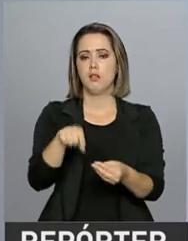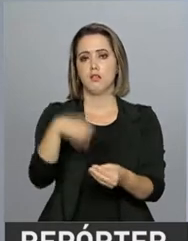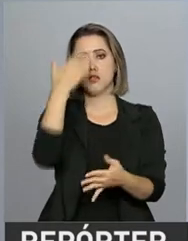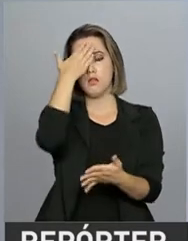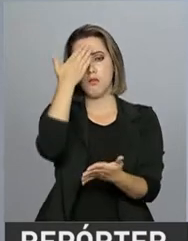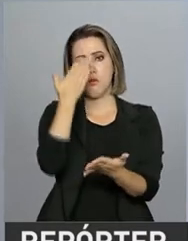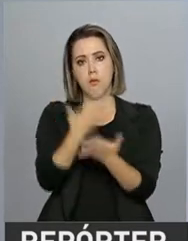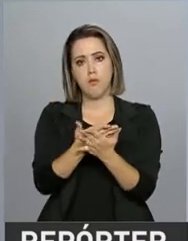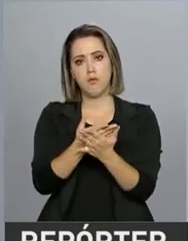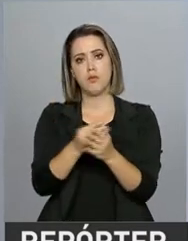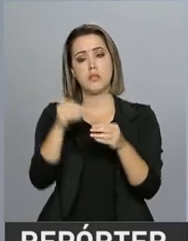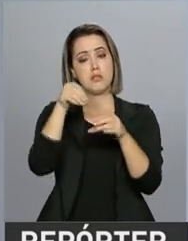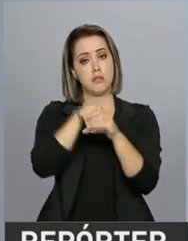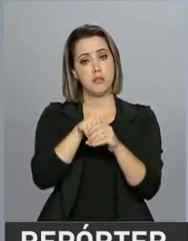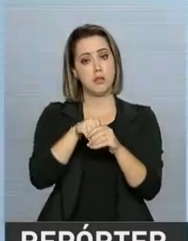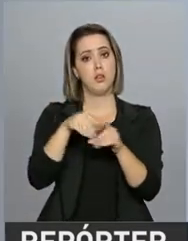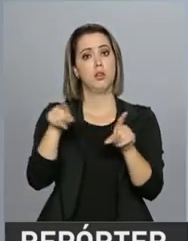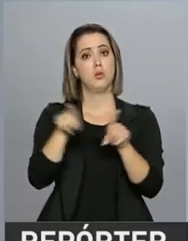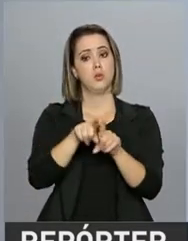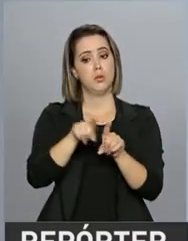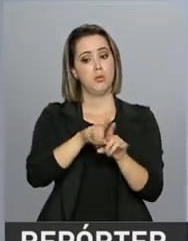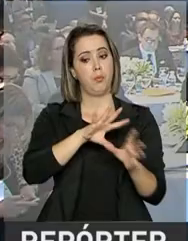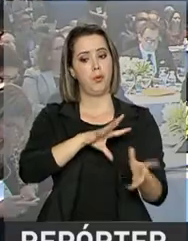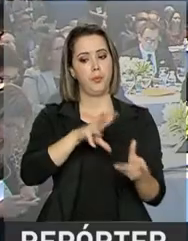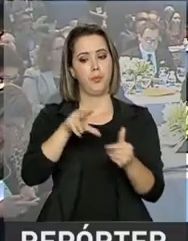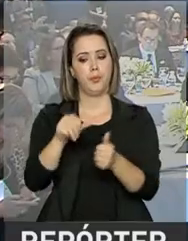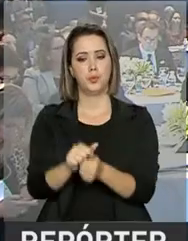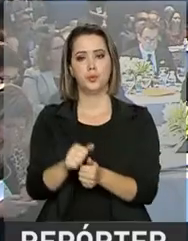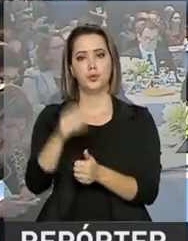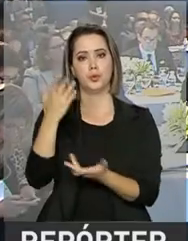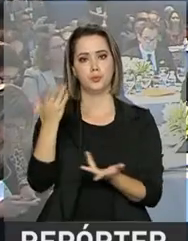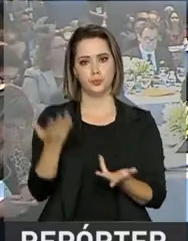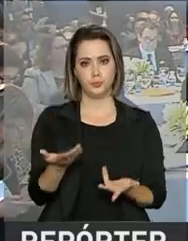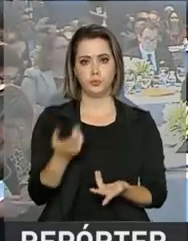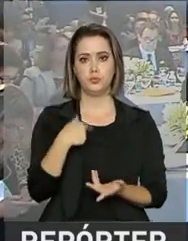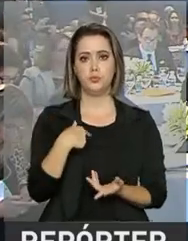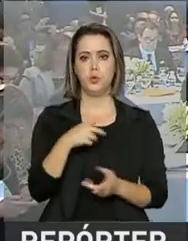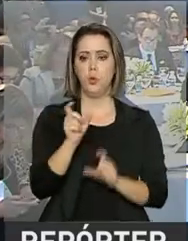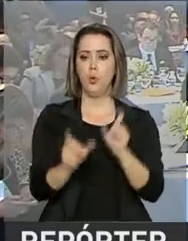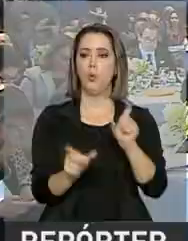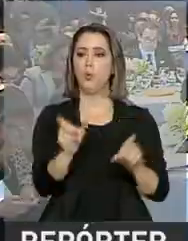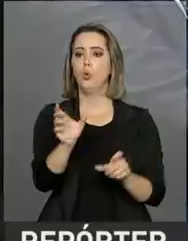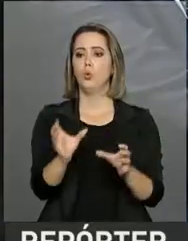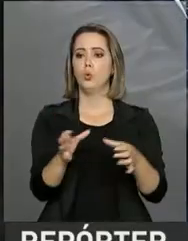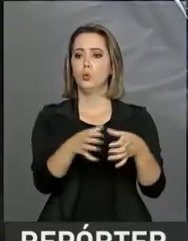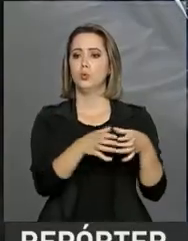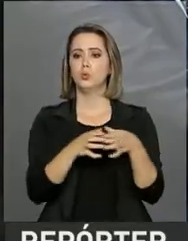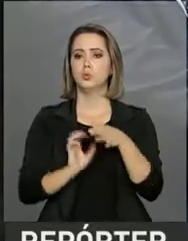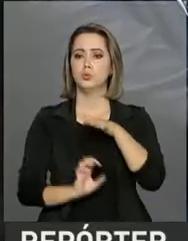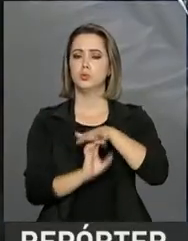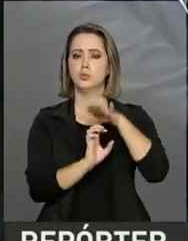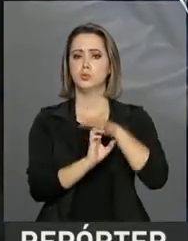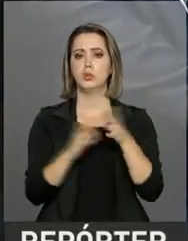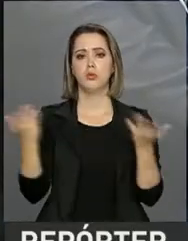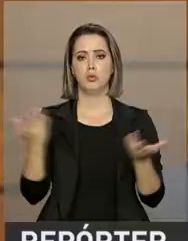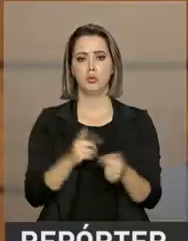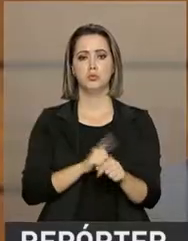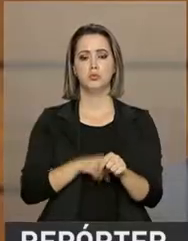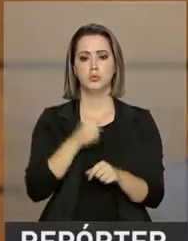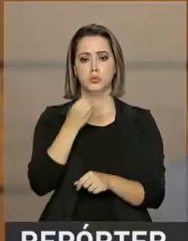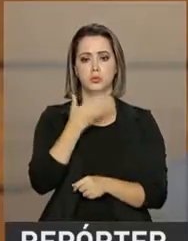interna e à confiança externa para os investidores presentes no evento o momento é de otimismo